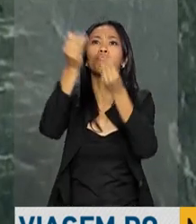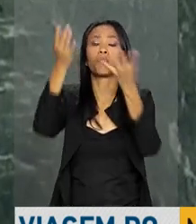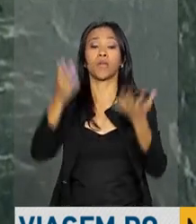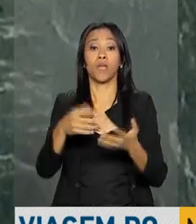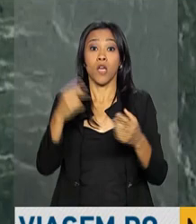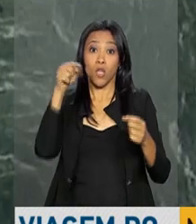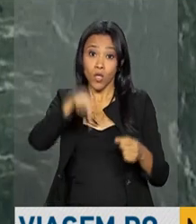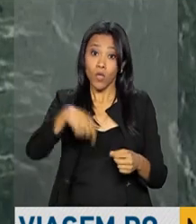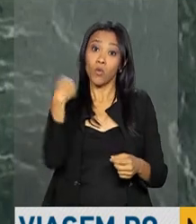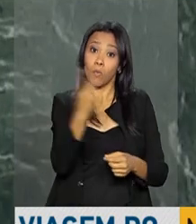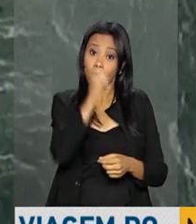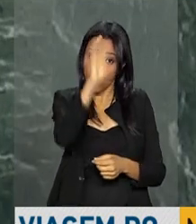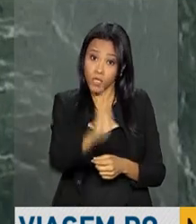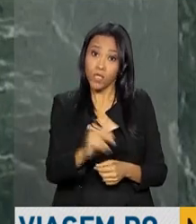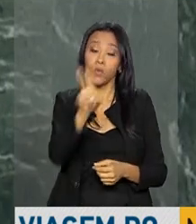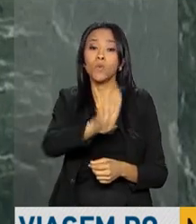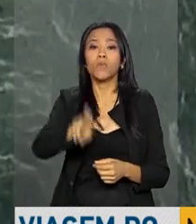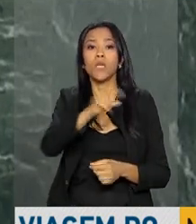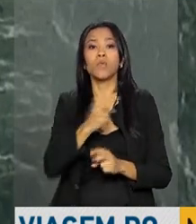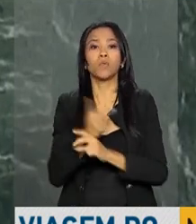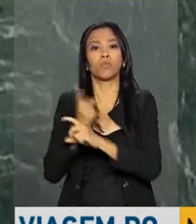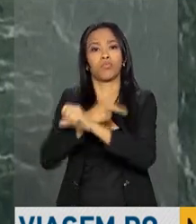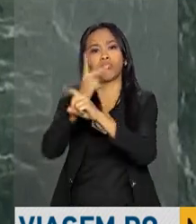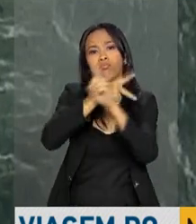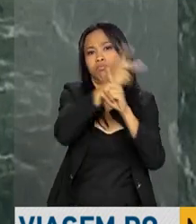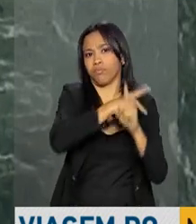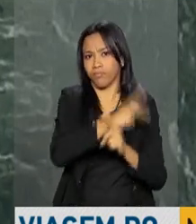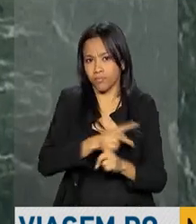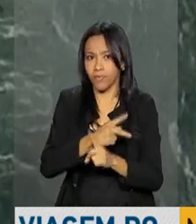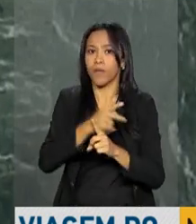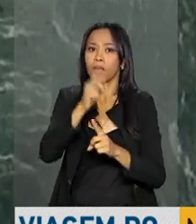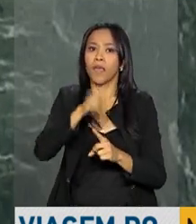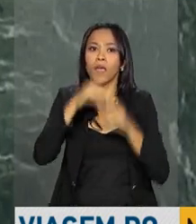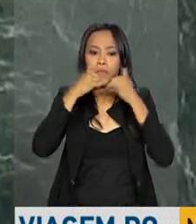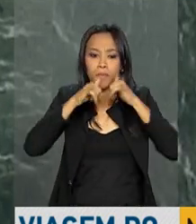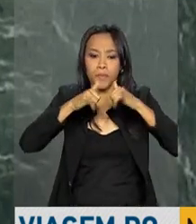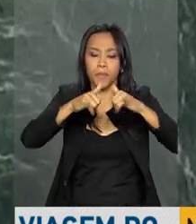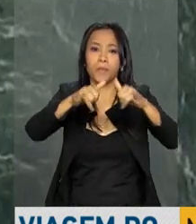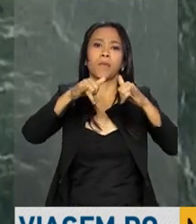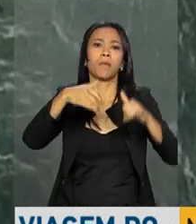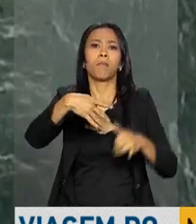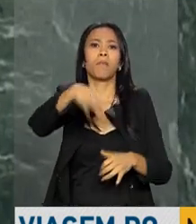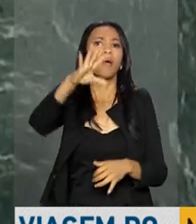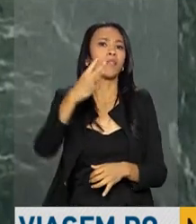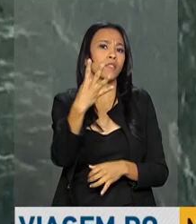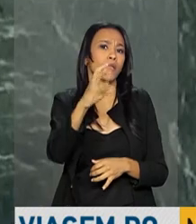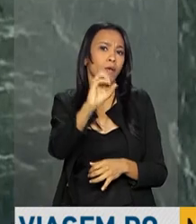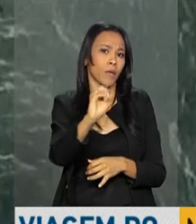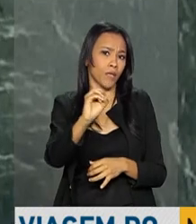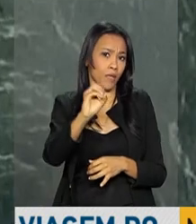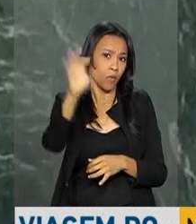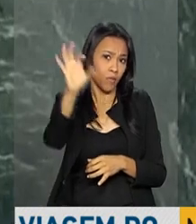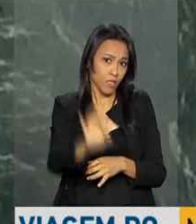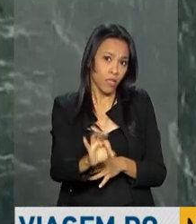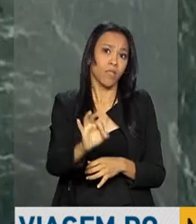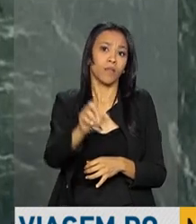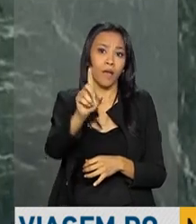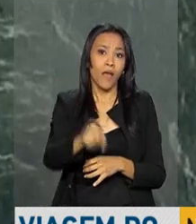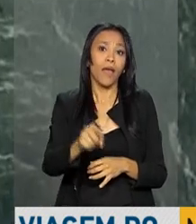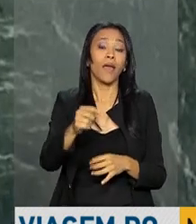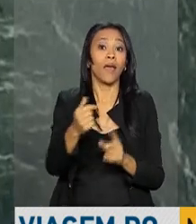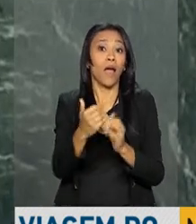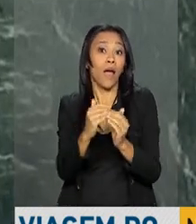Brasil representa mais de 40% de nossa matriz energética, 3 vezes a média